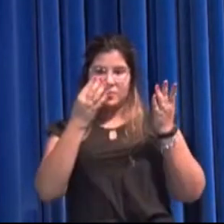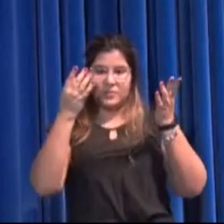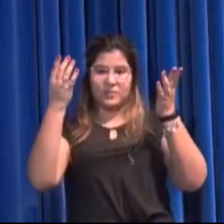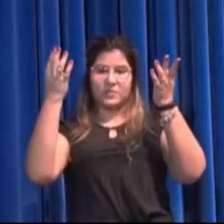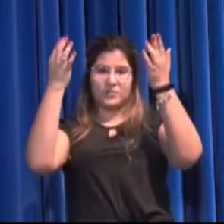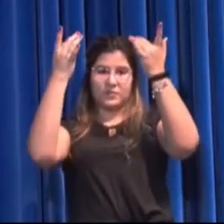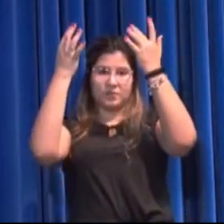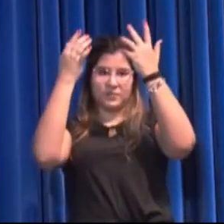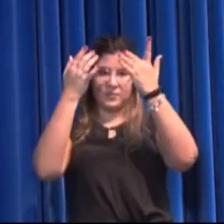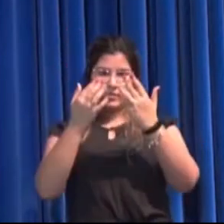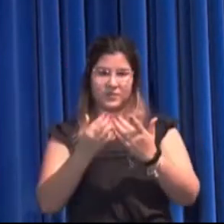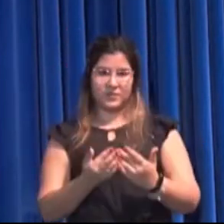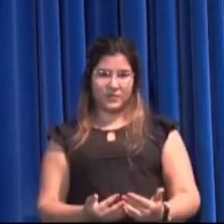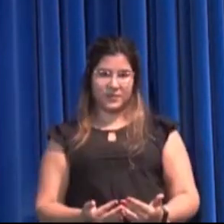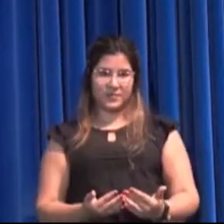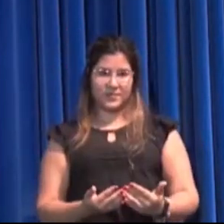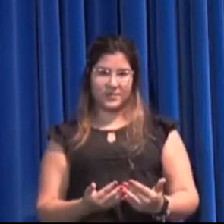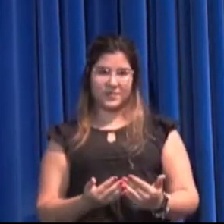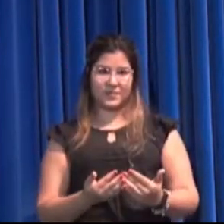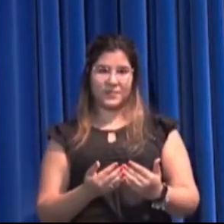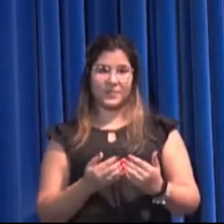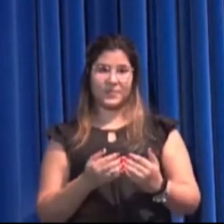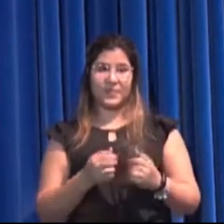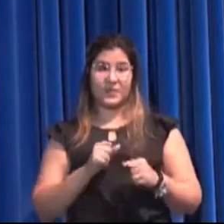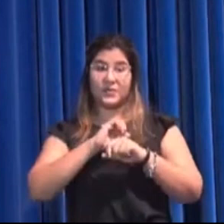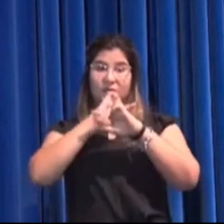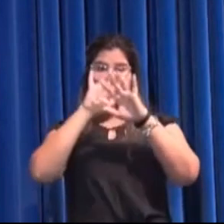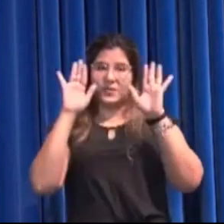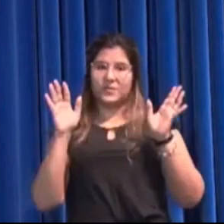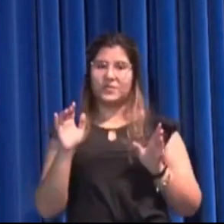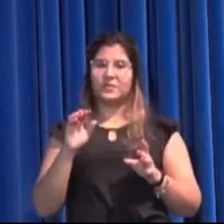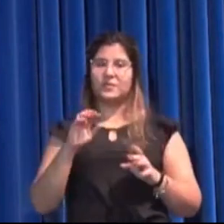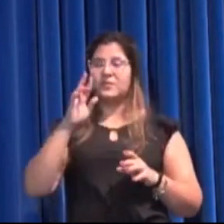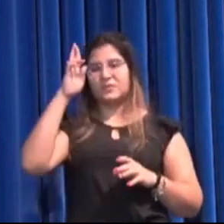e a glória do Senhor encheu a casa.